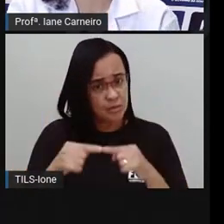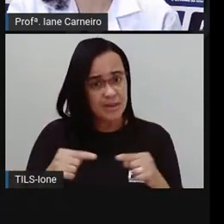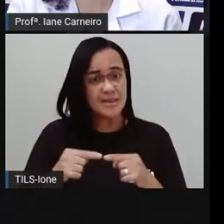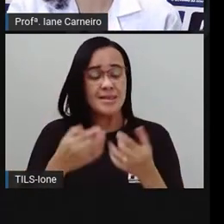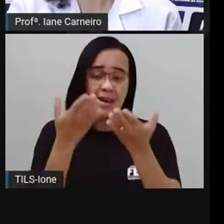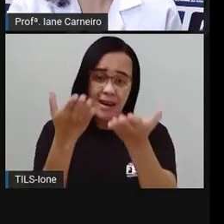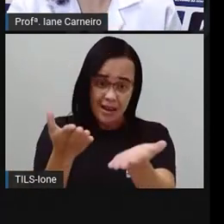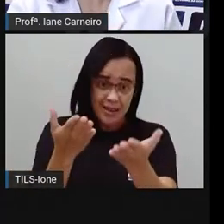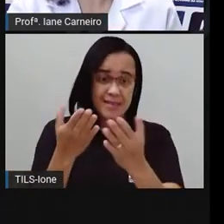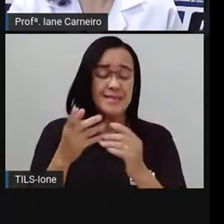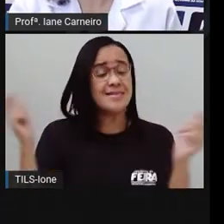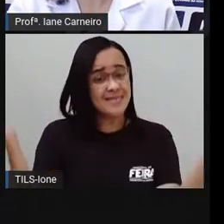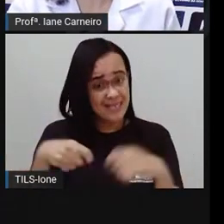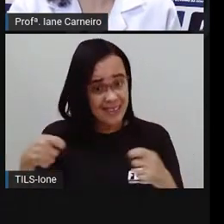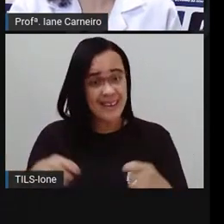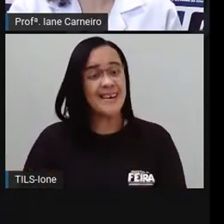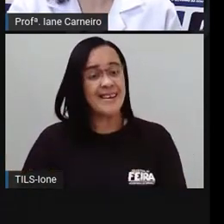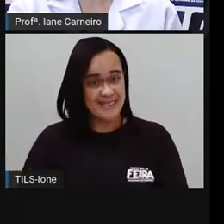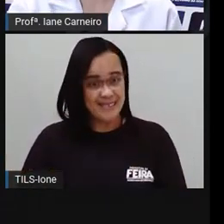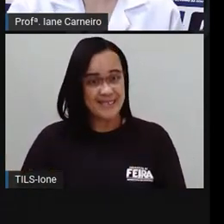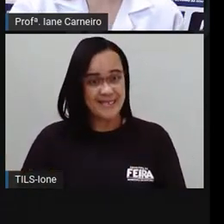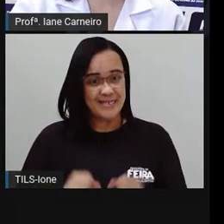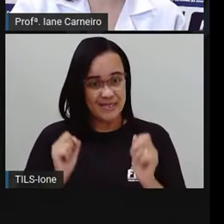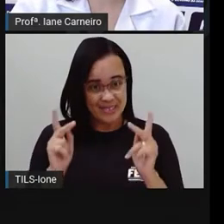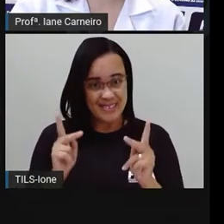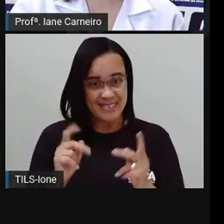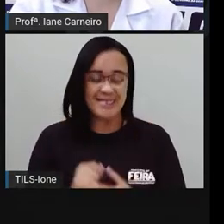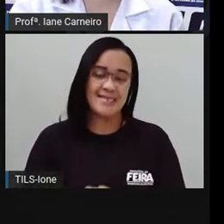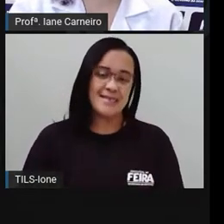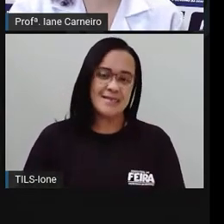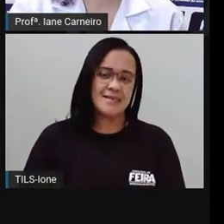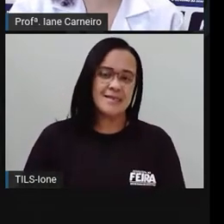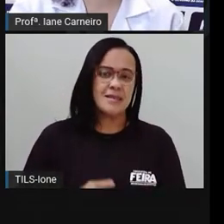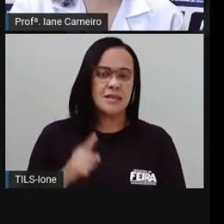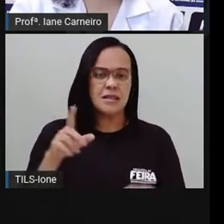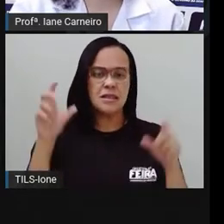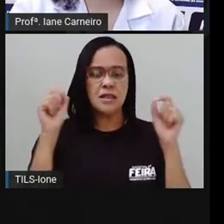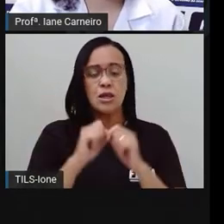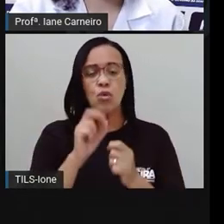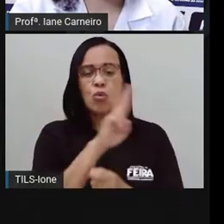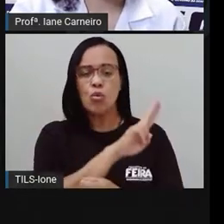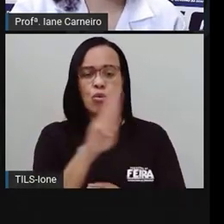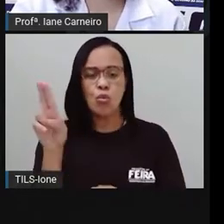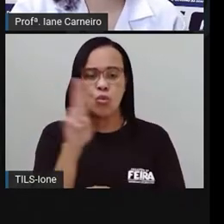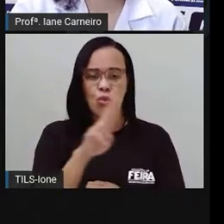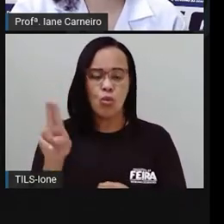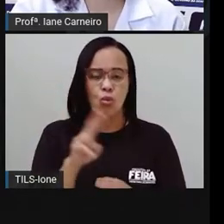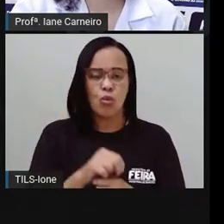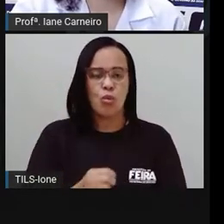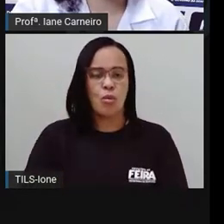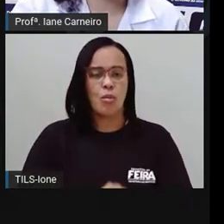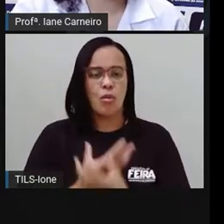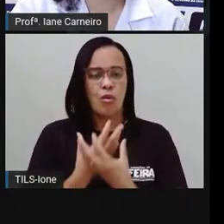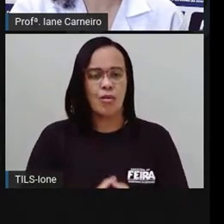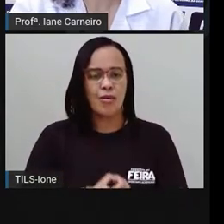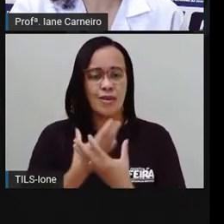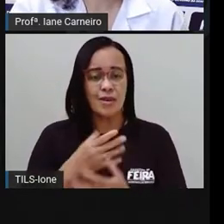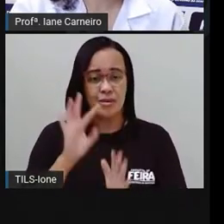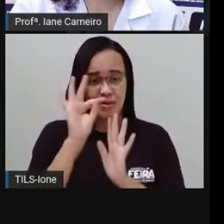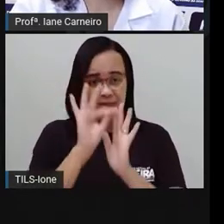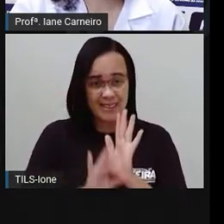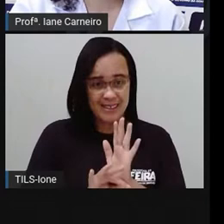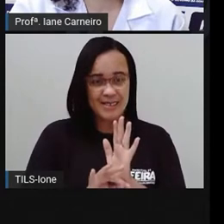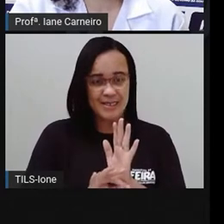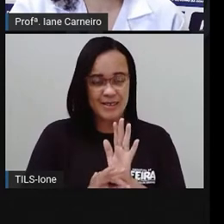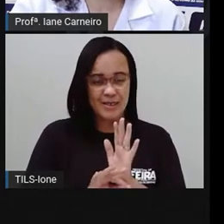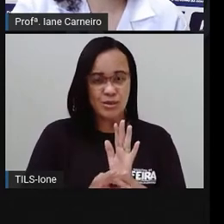desses que dá para a gente conversar com vocês, tá certo? Então, o nome do poema é Sem Casa, né? Aqui é o título. E o